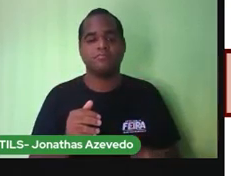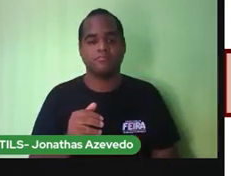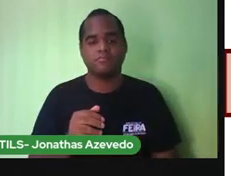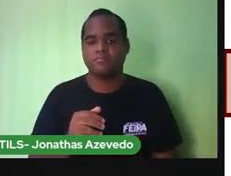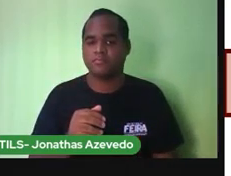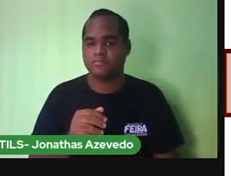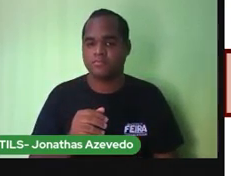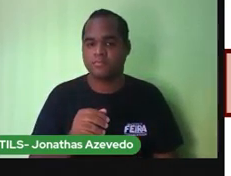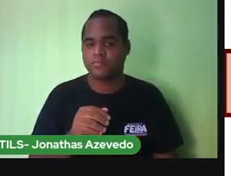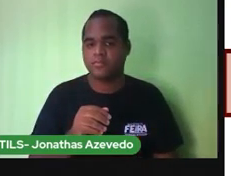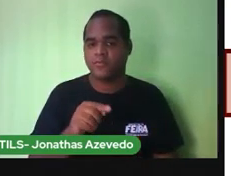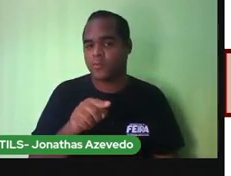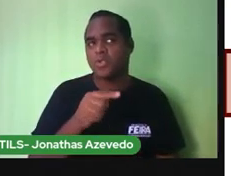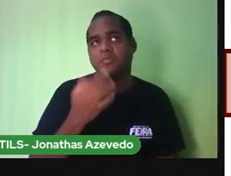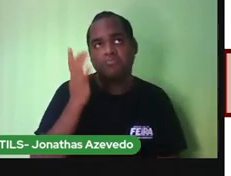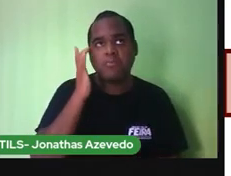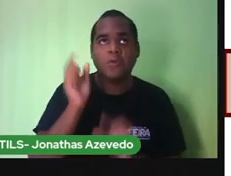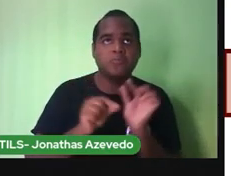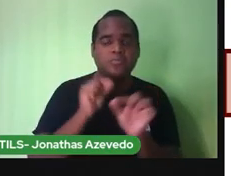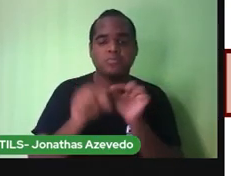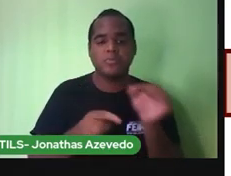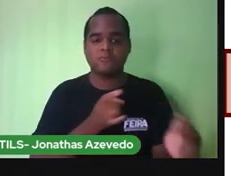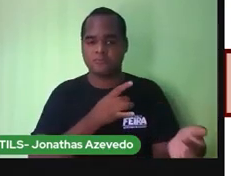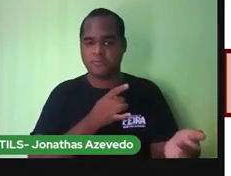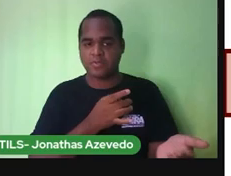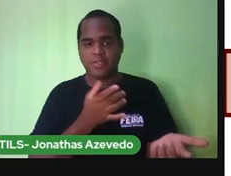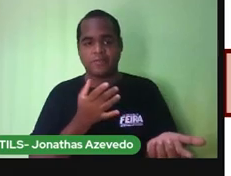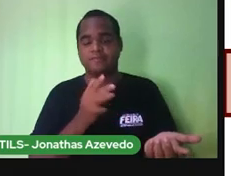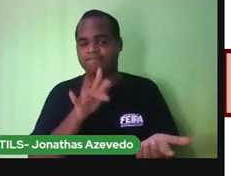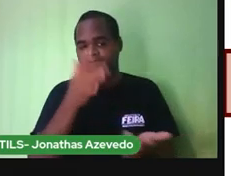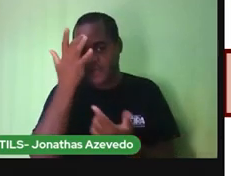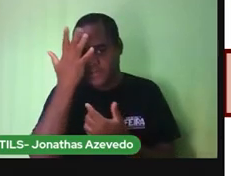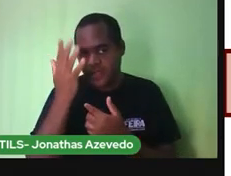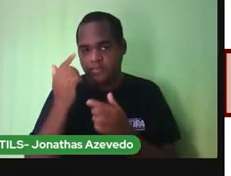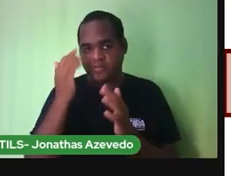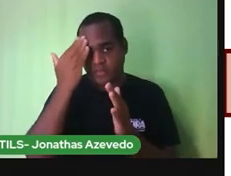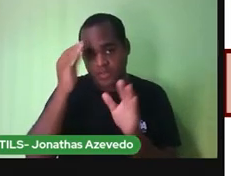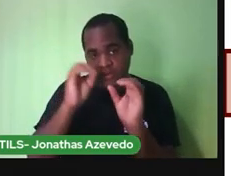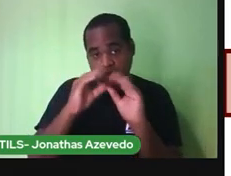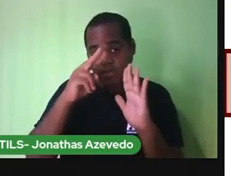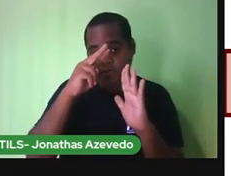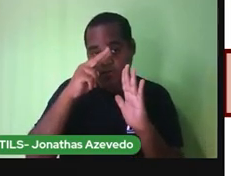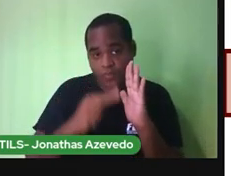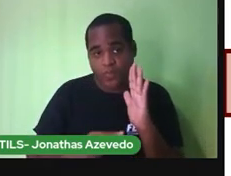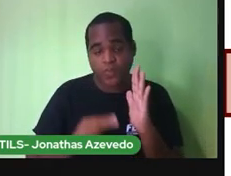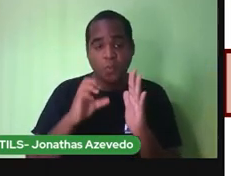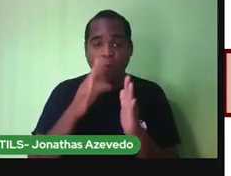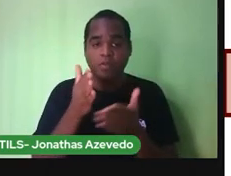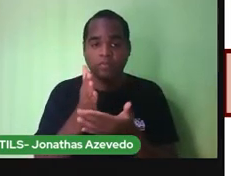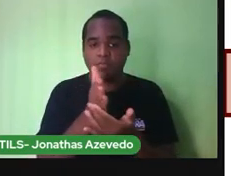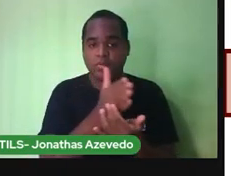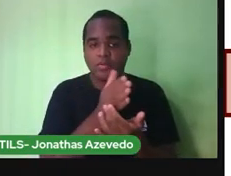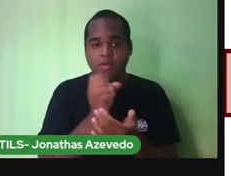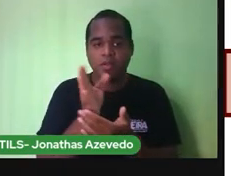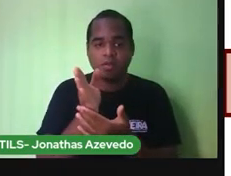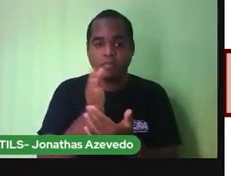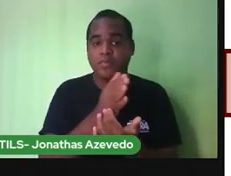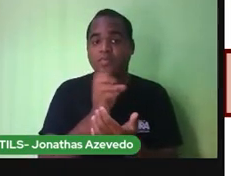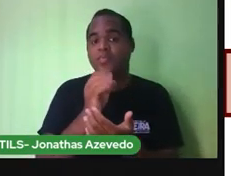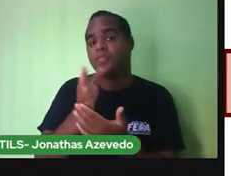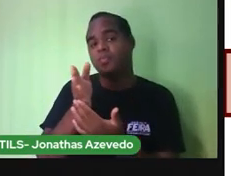acha mais fácil entender o que está escrito com o espaço ou sem o espaço entre as